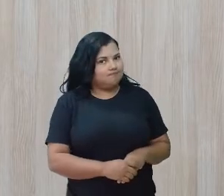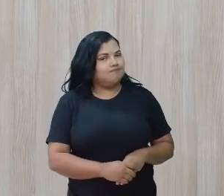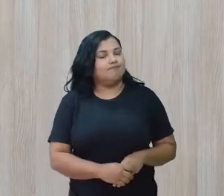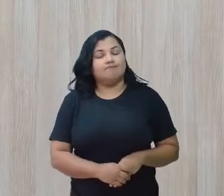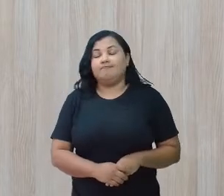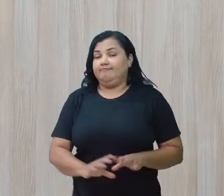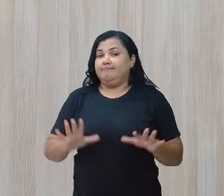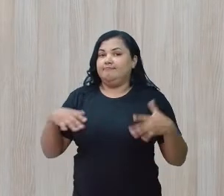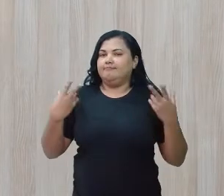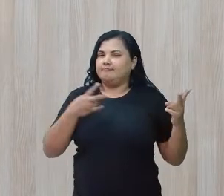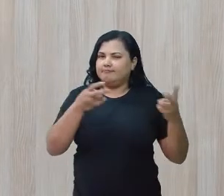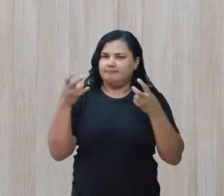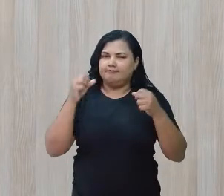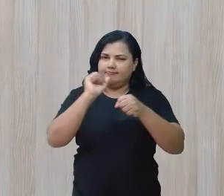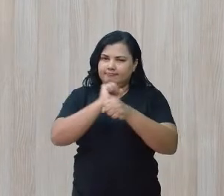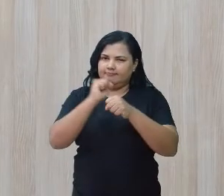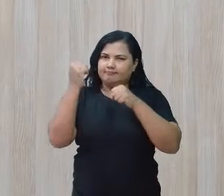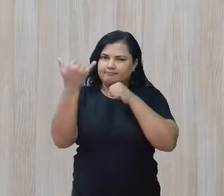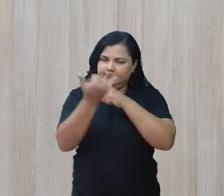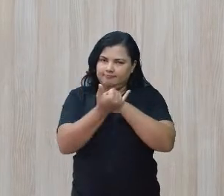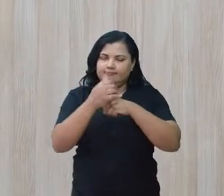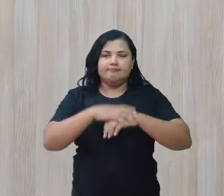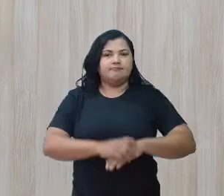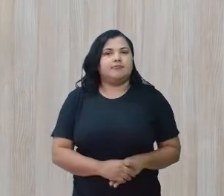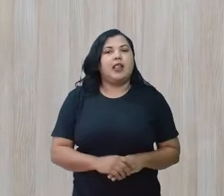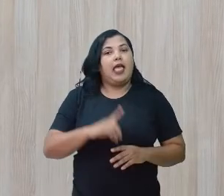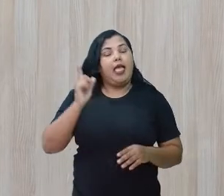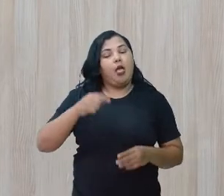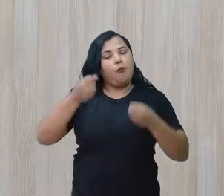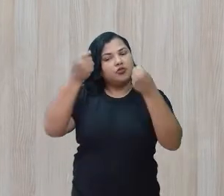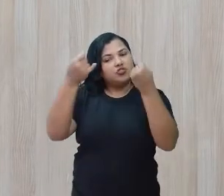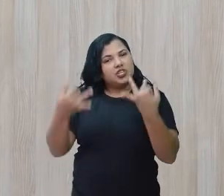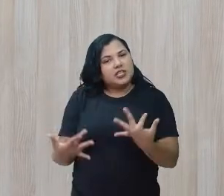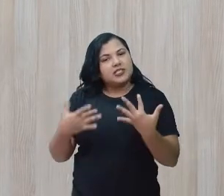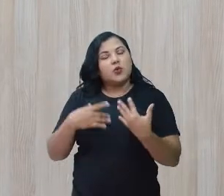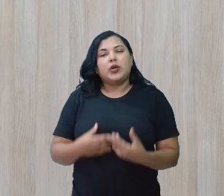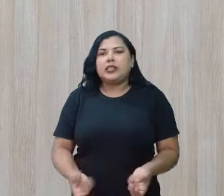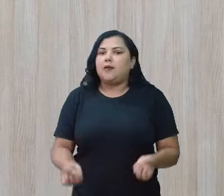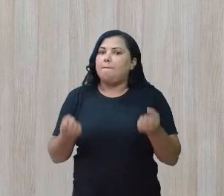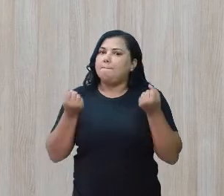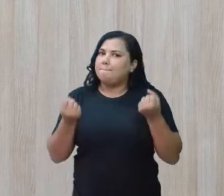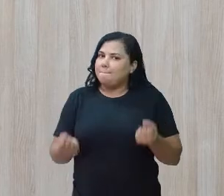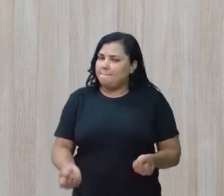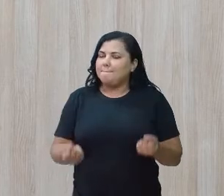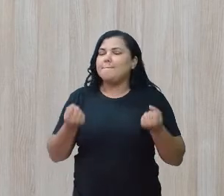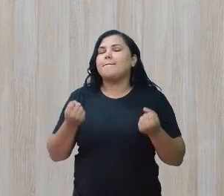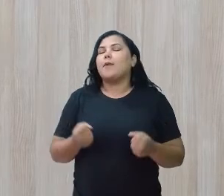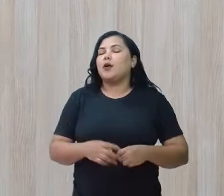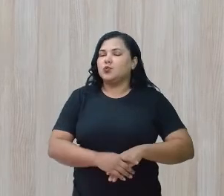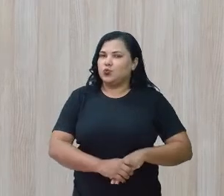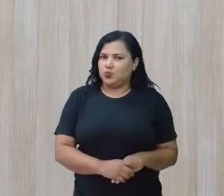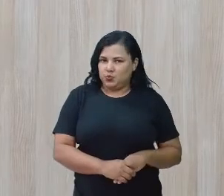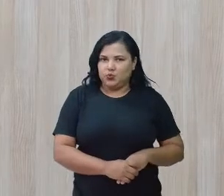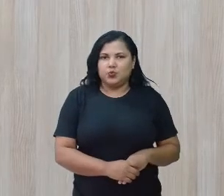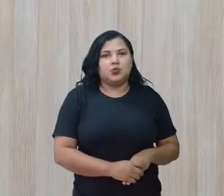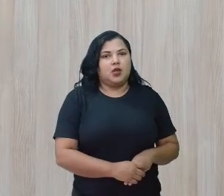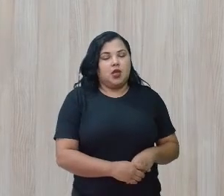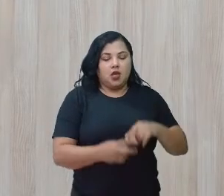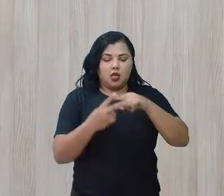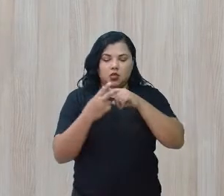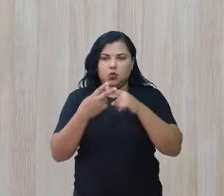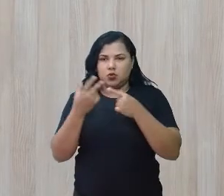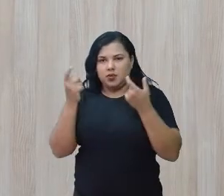hipócrita. Então veja que são adjetivos, é uma descrição que carrega um peso aí muito grande, e em apenas